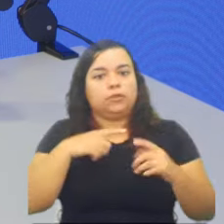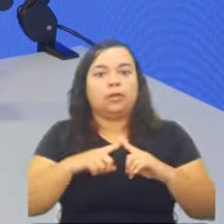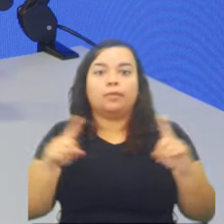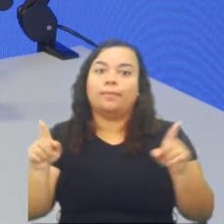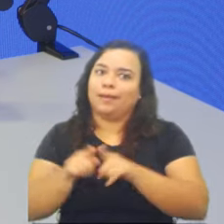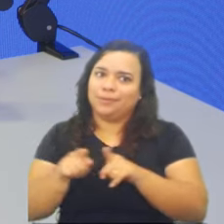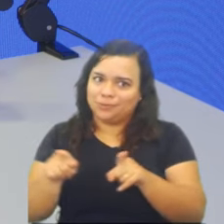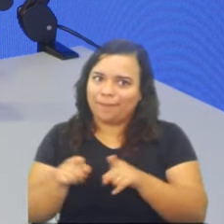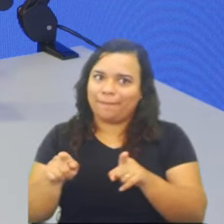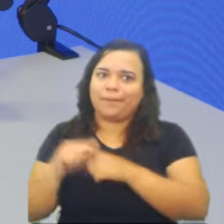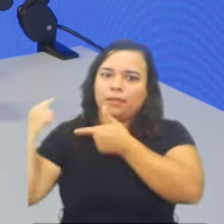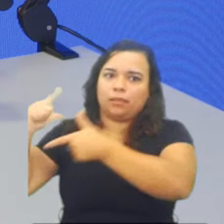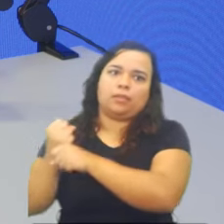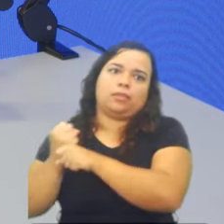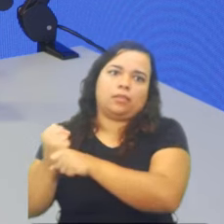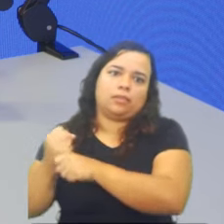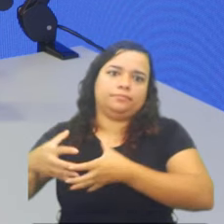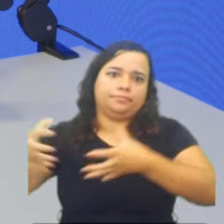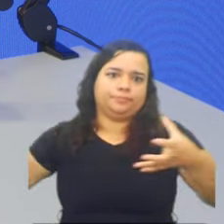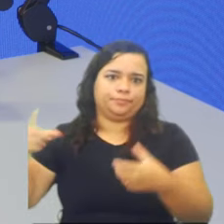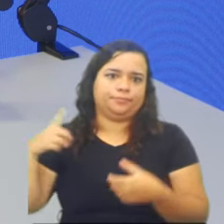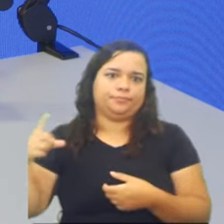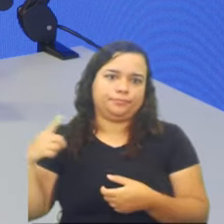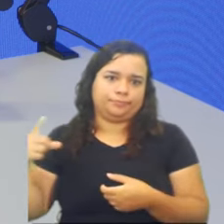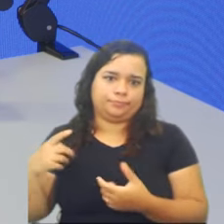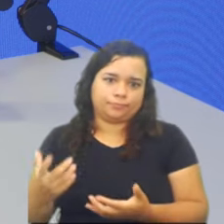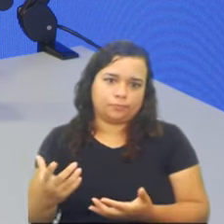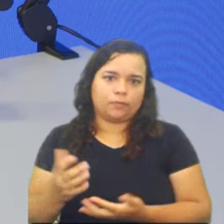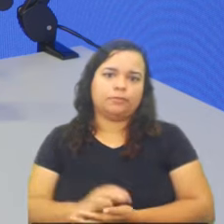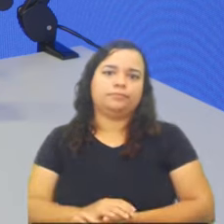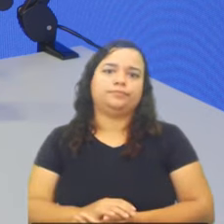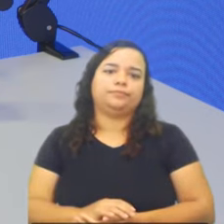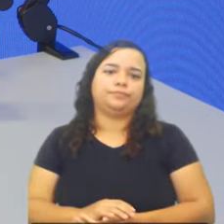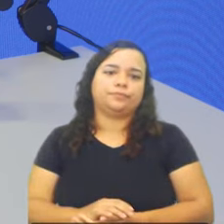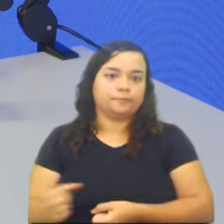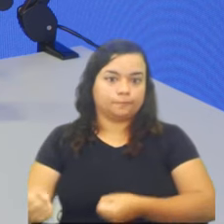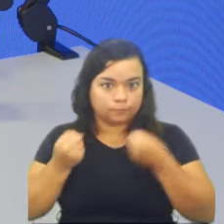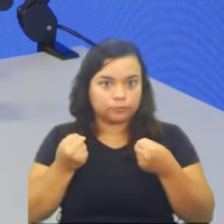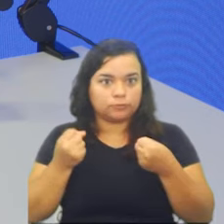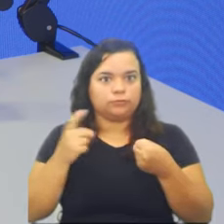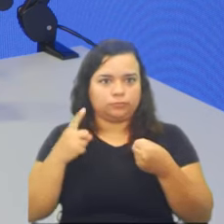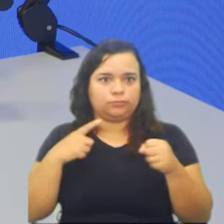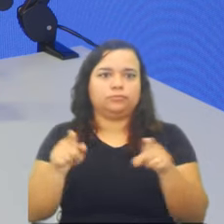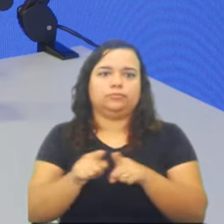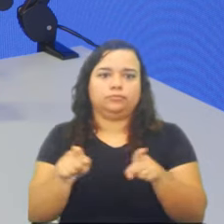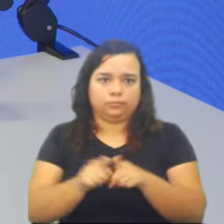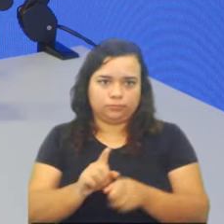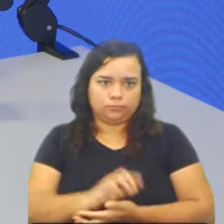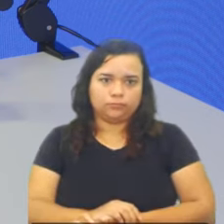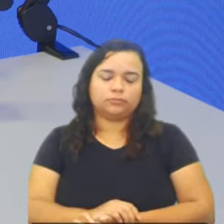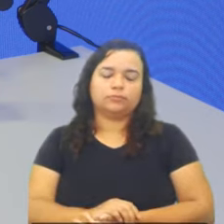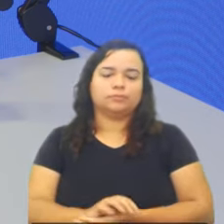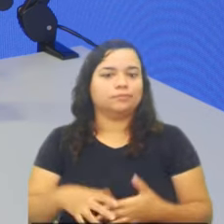mas o fundamentalismo também tá crescendo né e as forças da outra direita também estão crescendo estão muito fortes